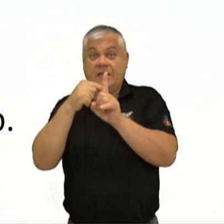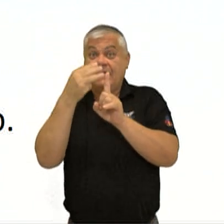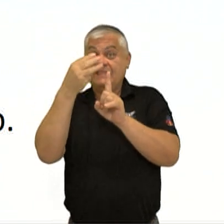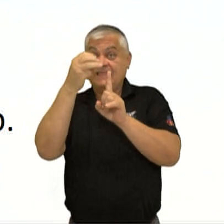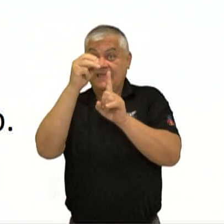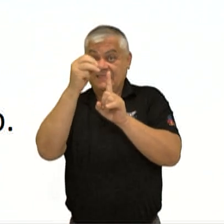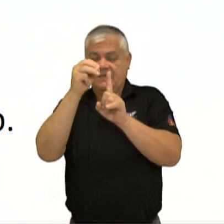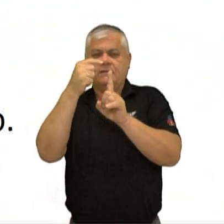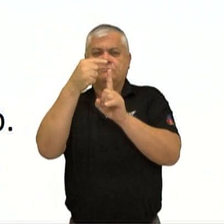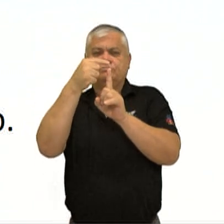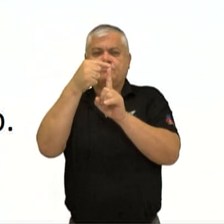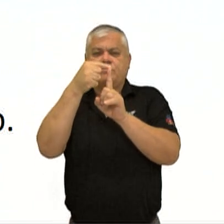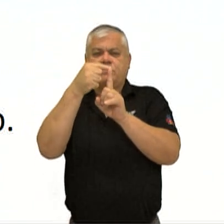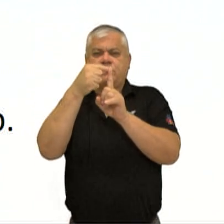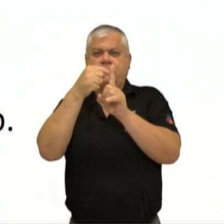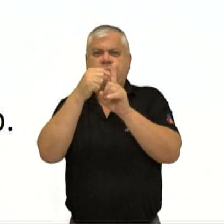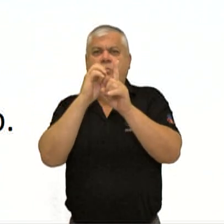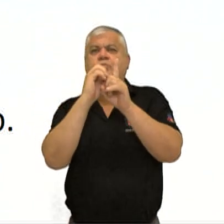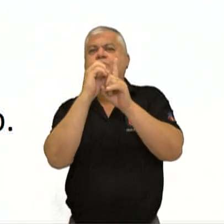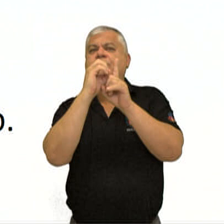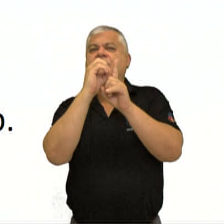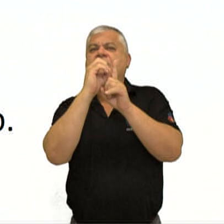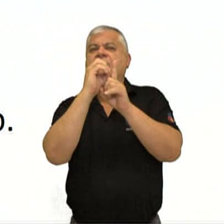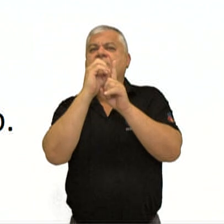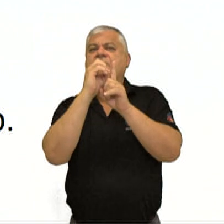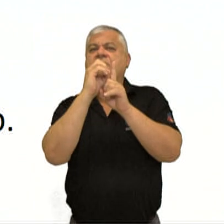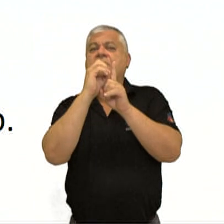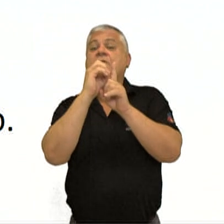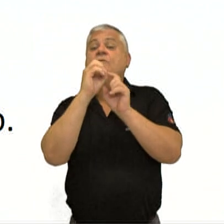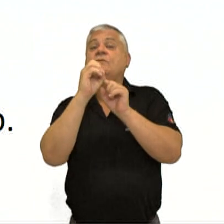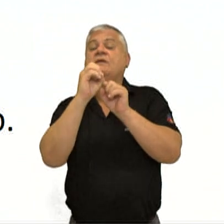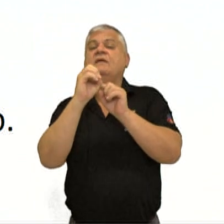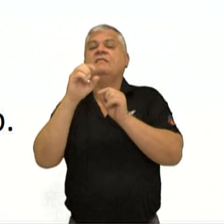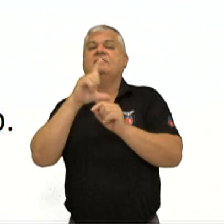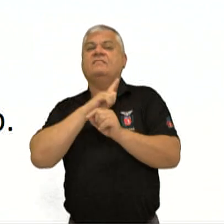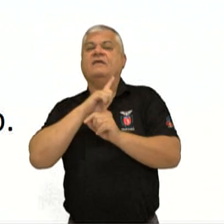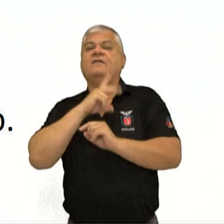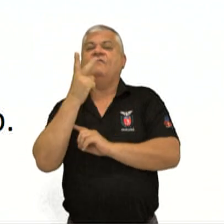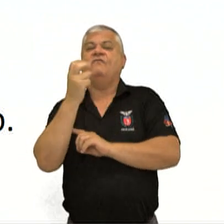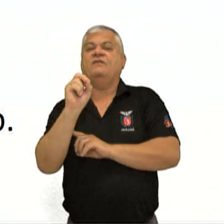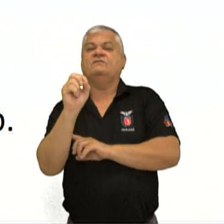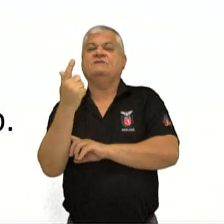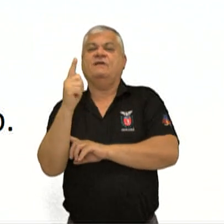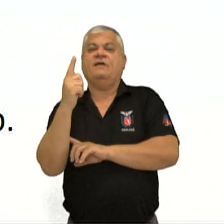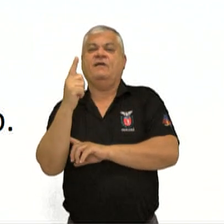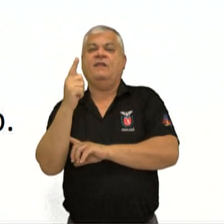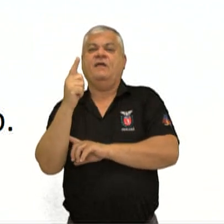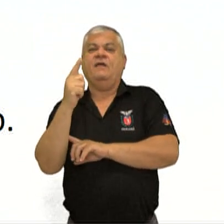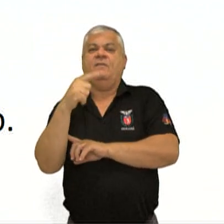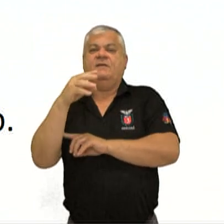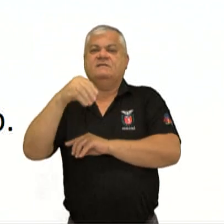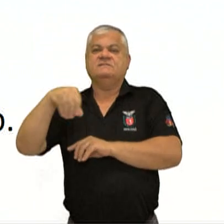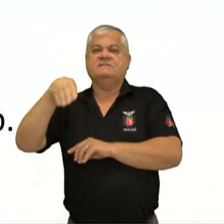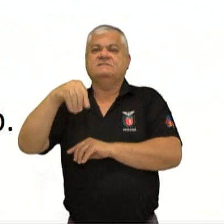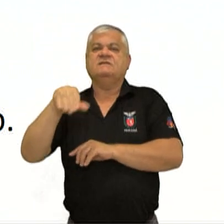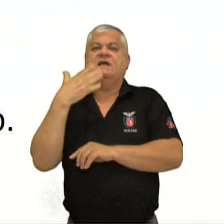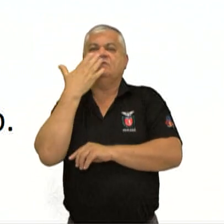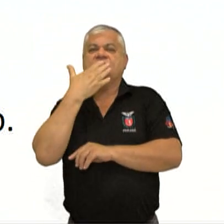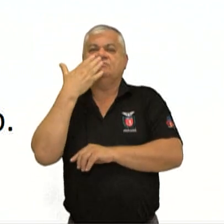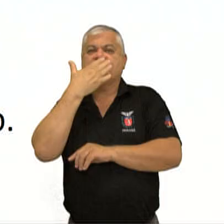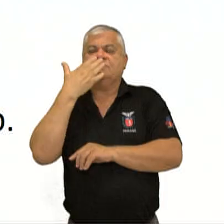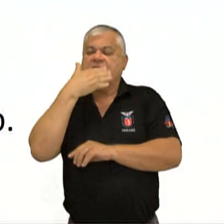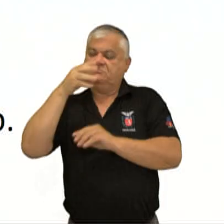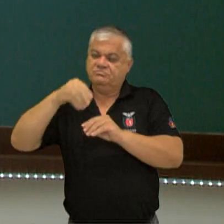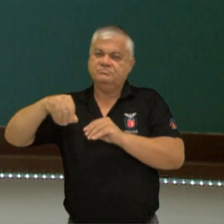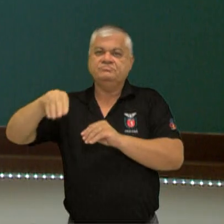graus, certo? E foi até 0, quando ela chegar em 0, eu vou ter 20 gramas de de